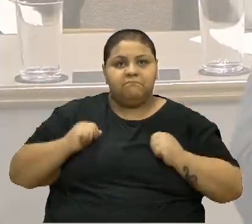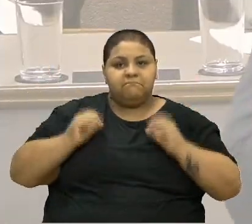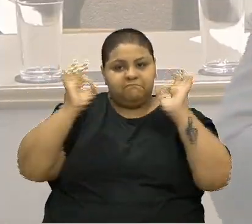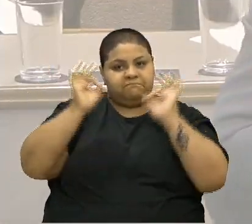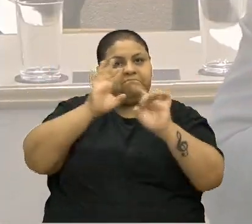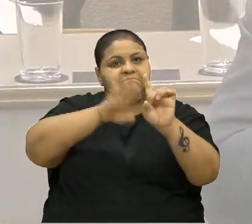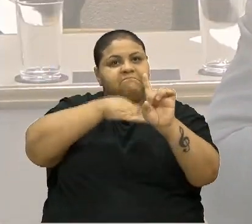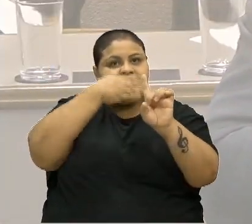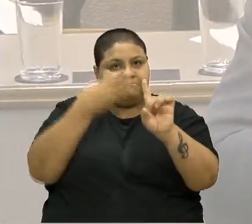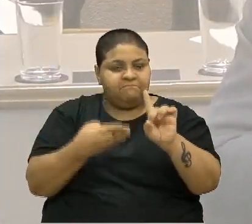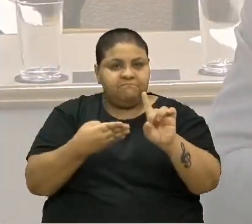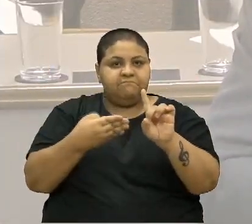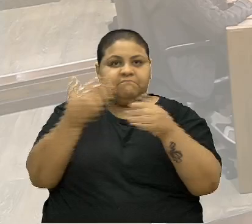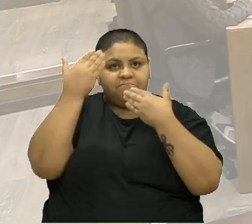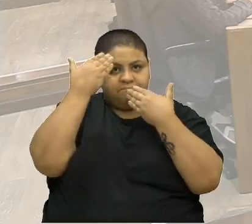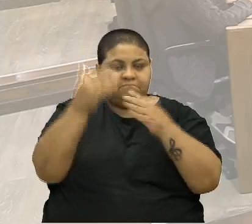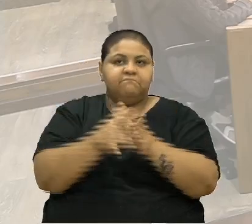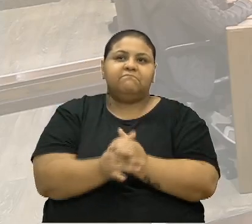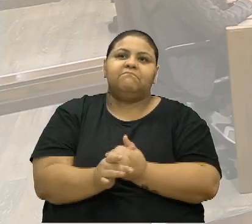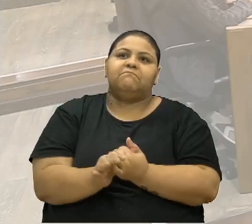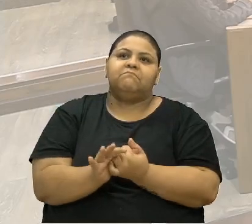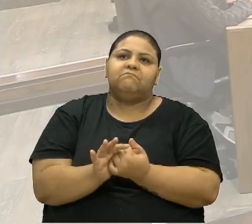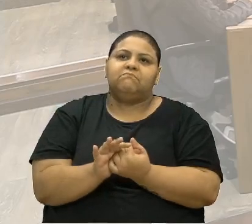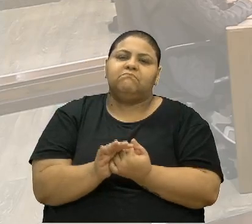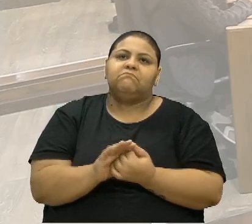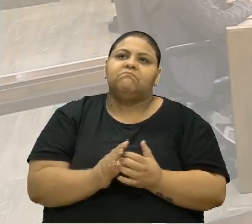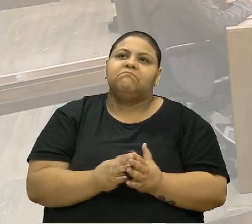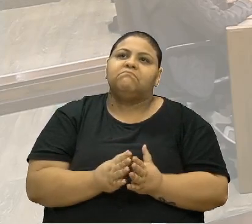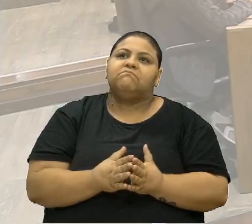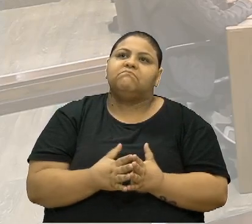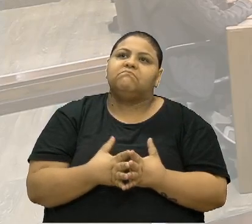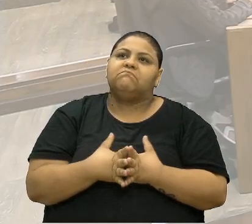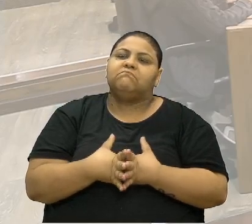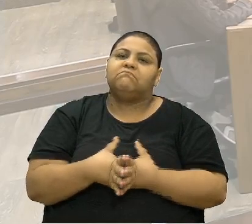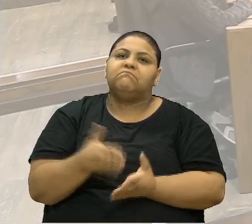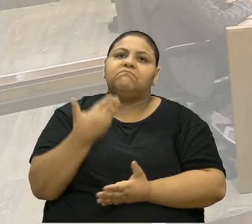justa homenagem. Meu muito obrigado. Solicito aos vereadores e